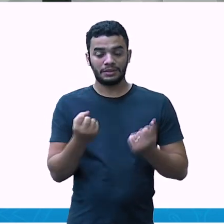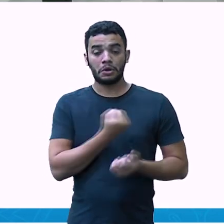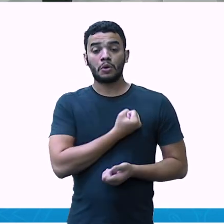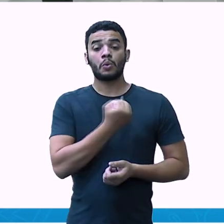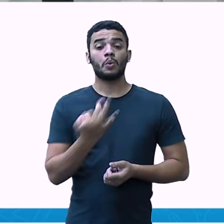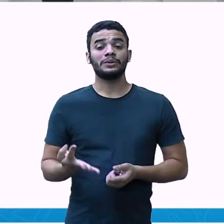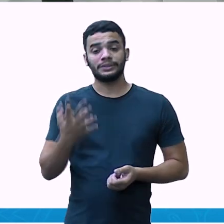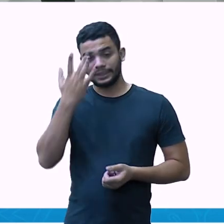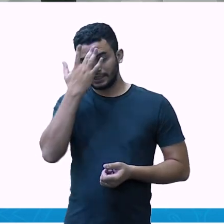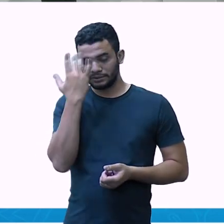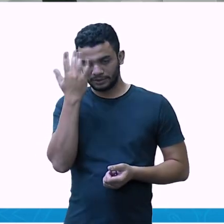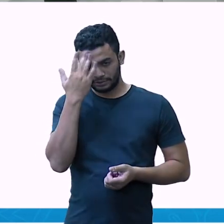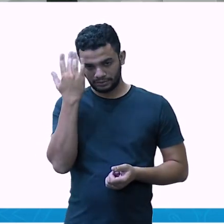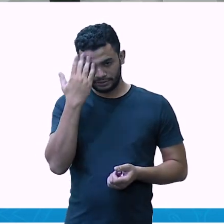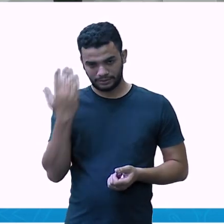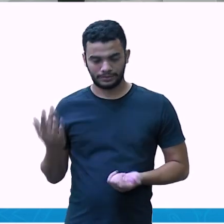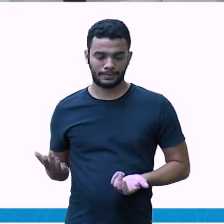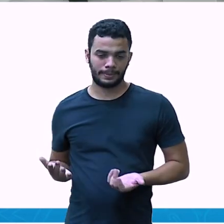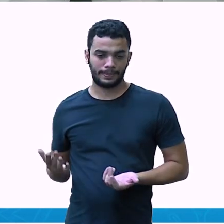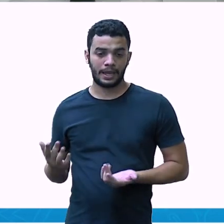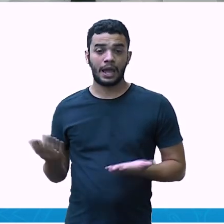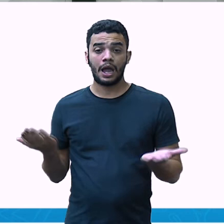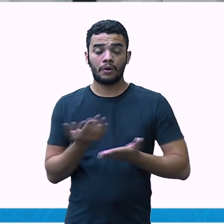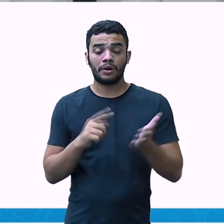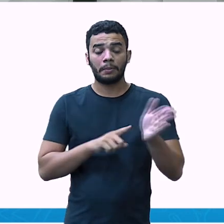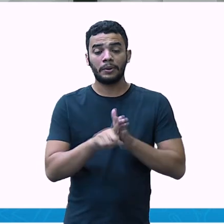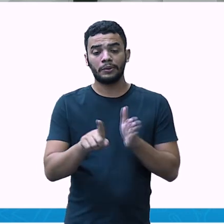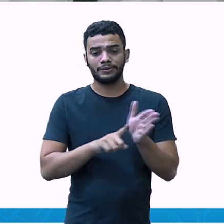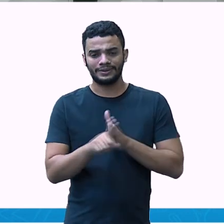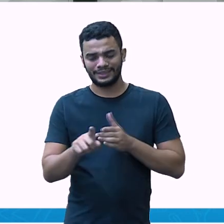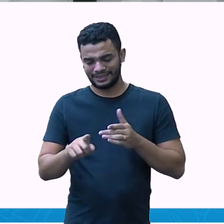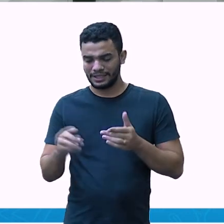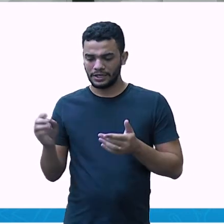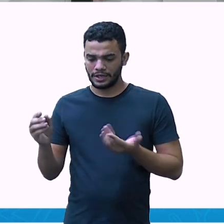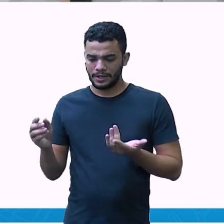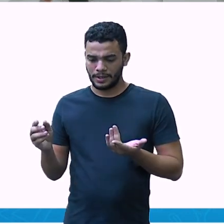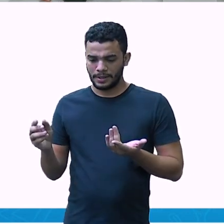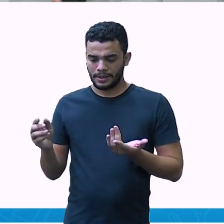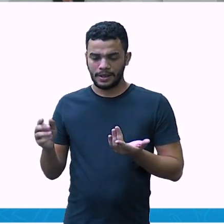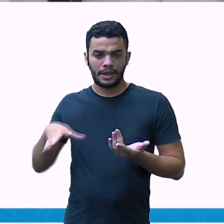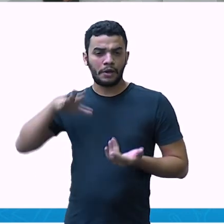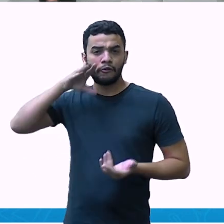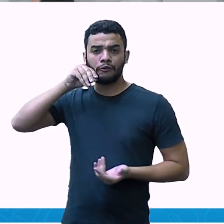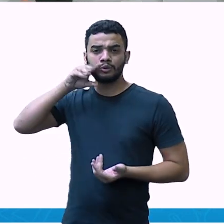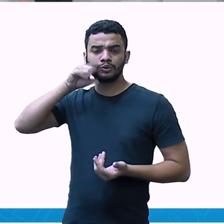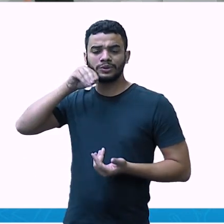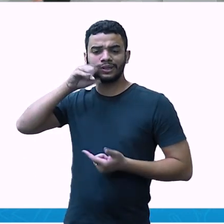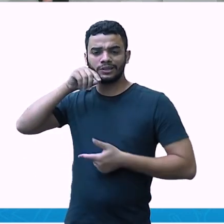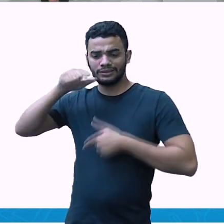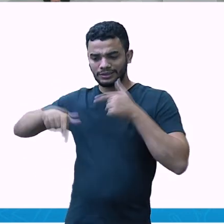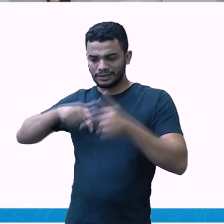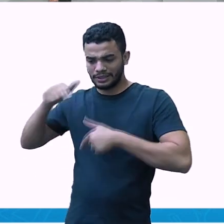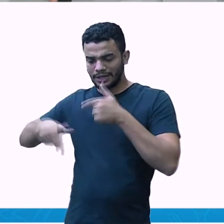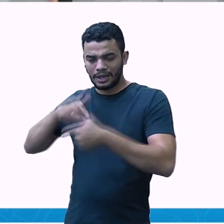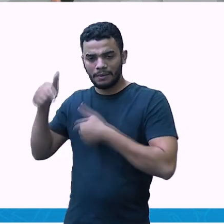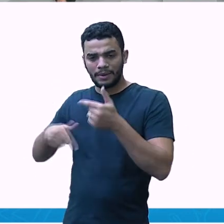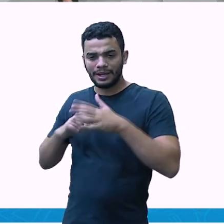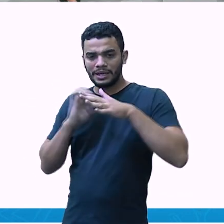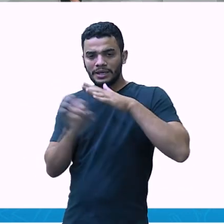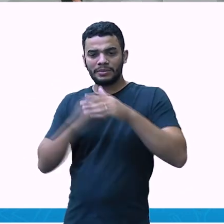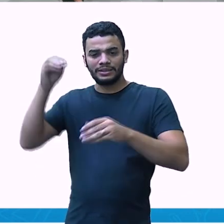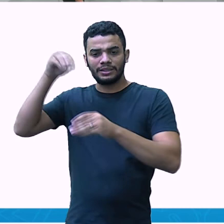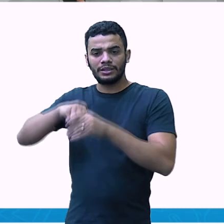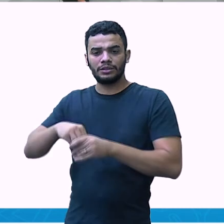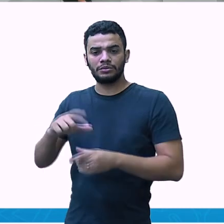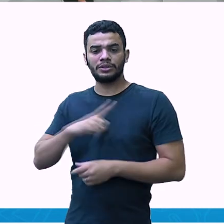Quantos funcionários trabalham nessa empresa? Então, eu tenho 10, 20, 30, 38 funcionários. Quantos